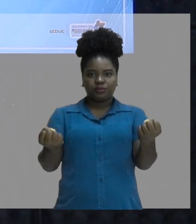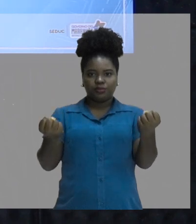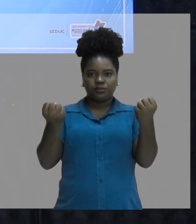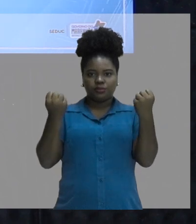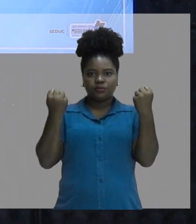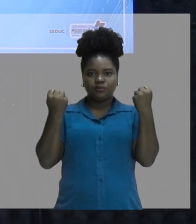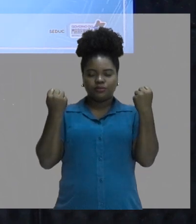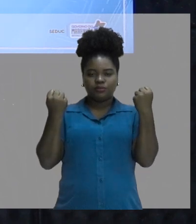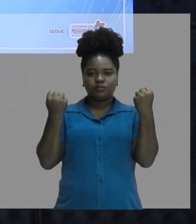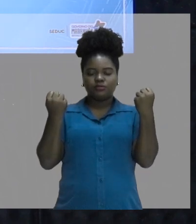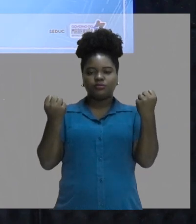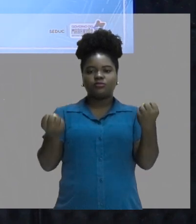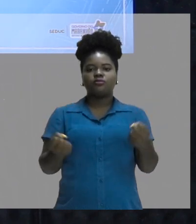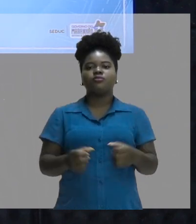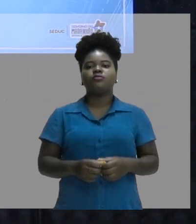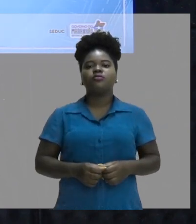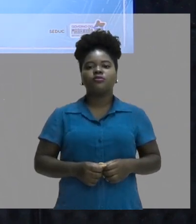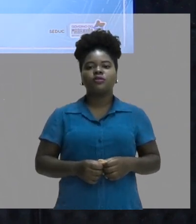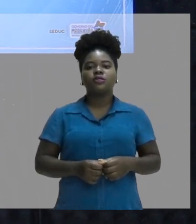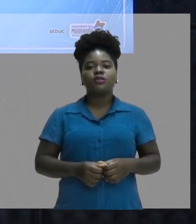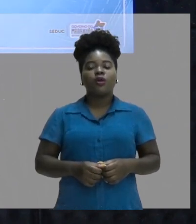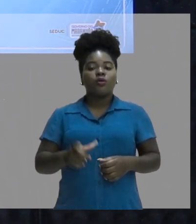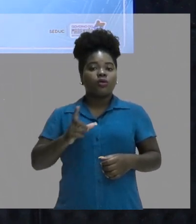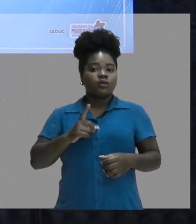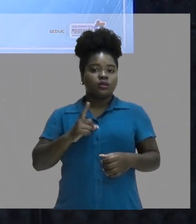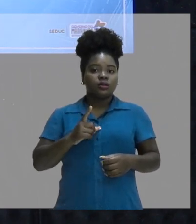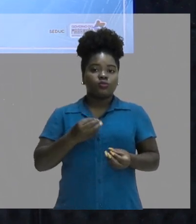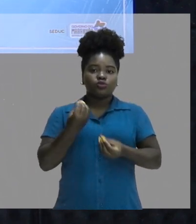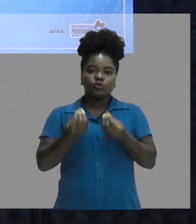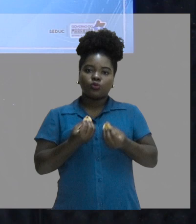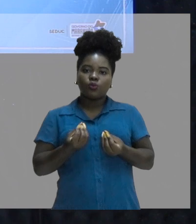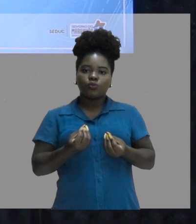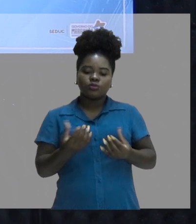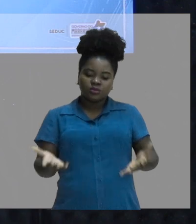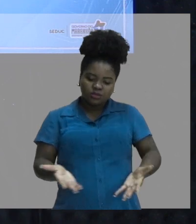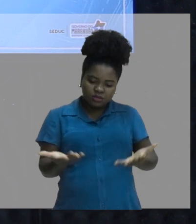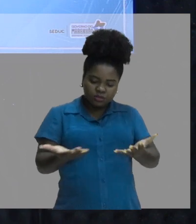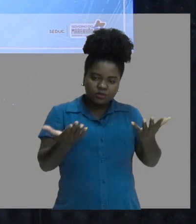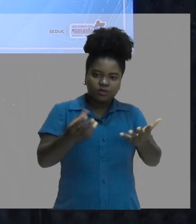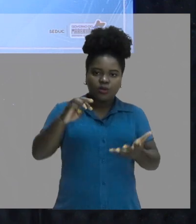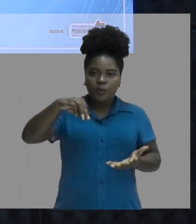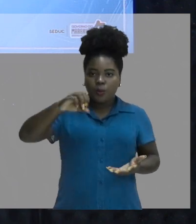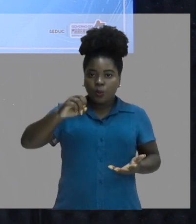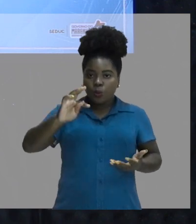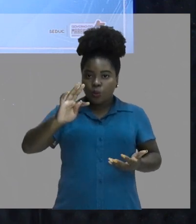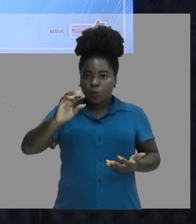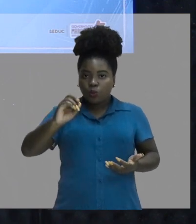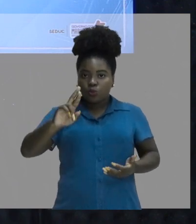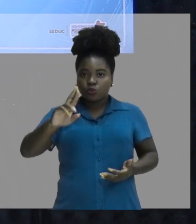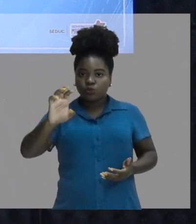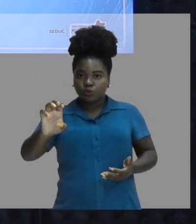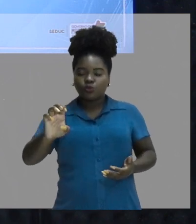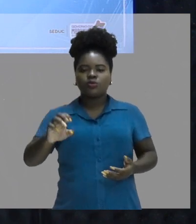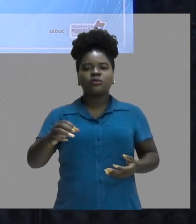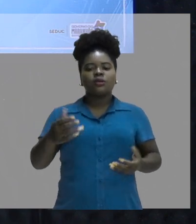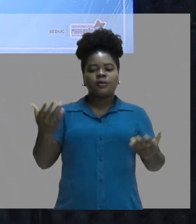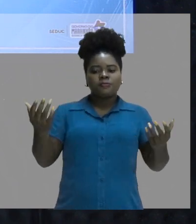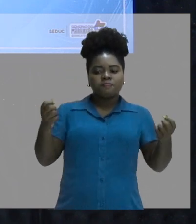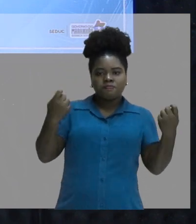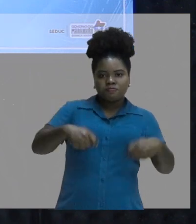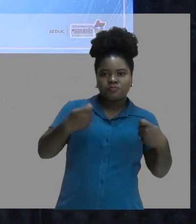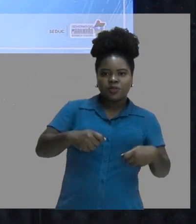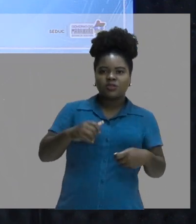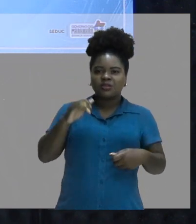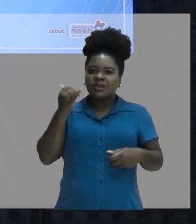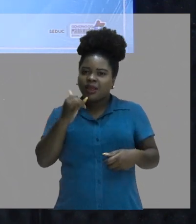para vocês ainda há pouco que o músculo ele se contrai através de estímulos motores. O músculo necessita de energia,